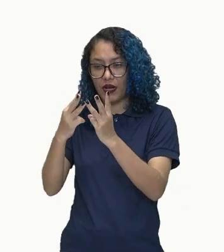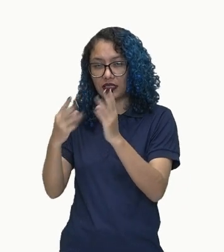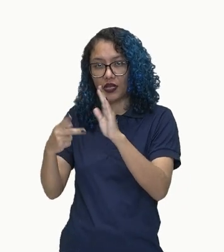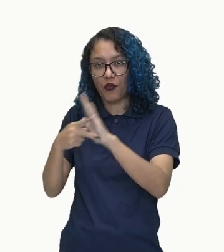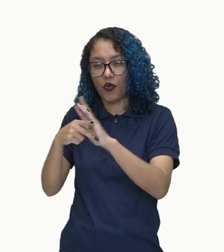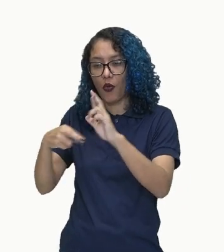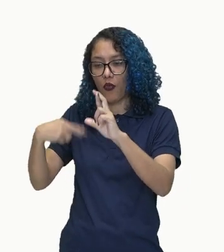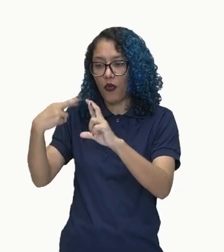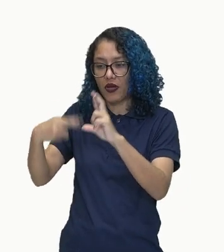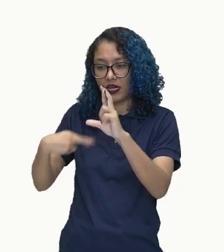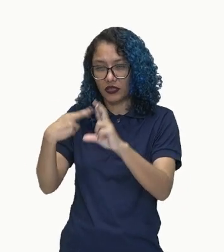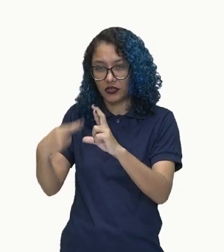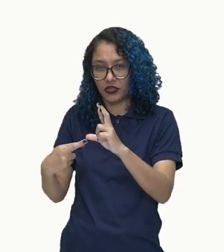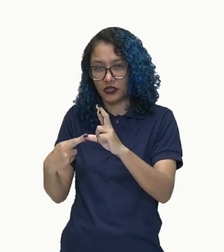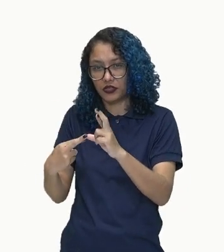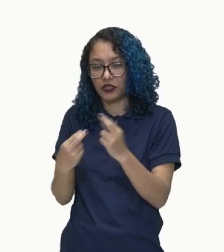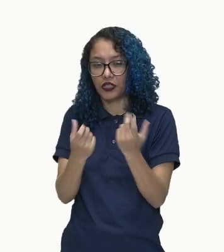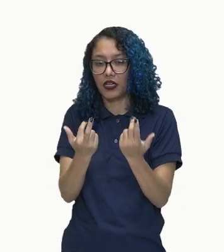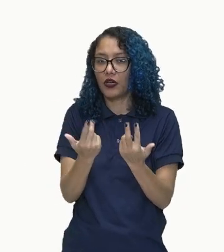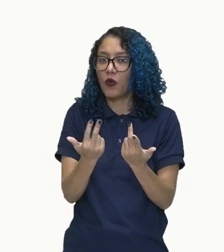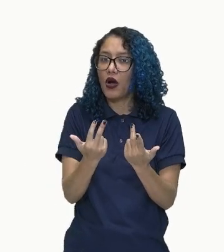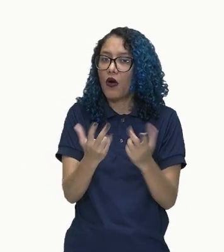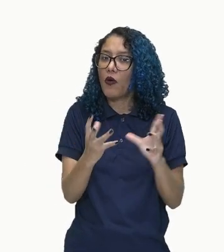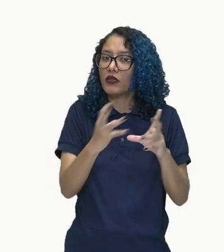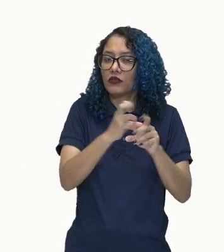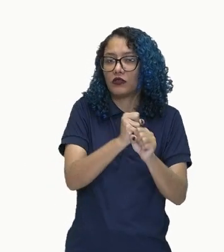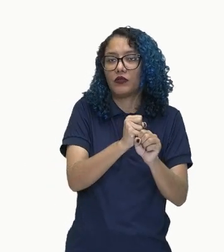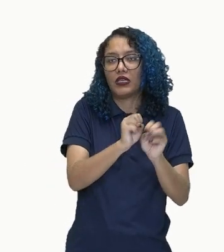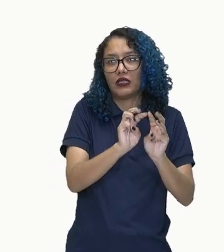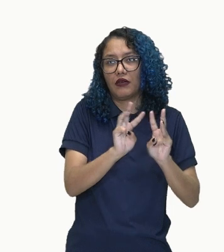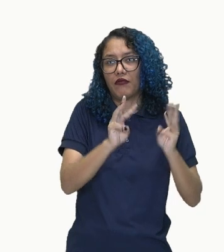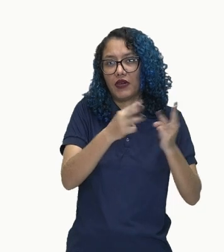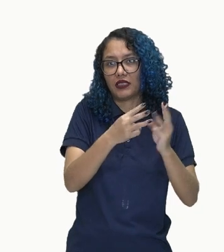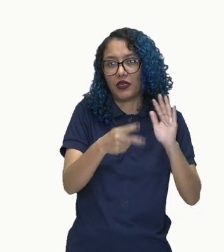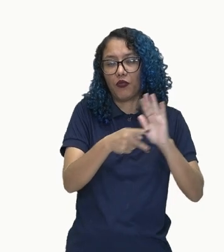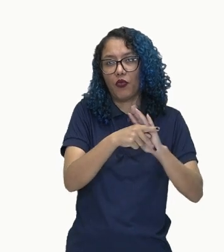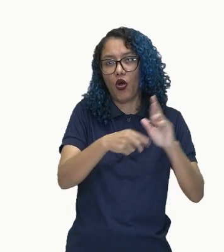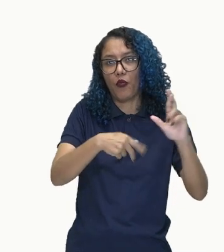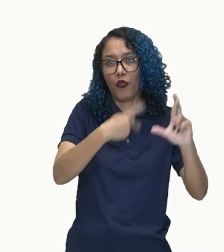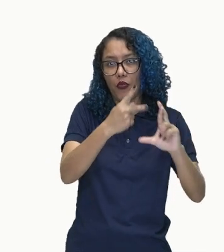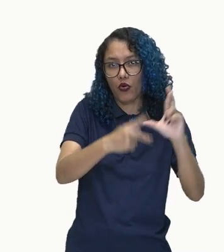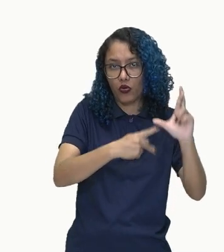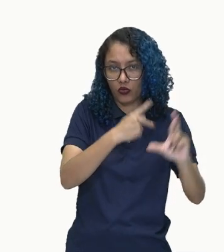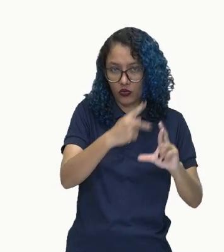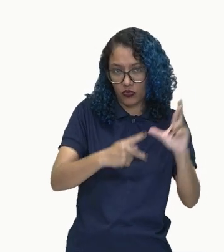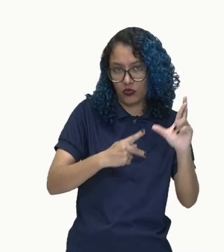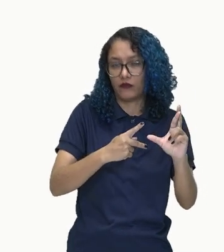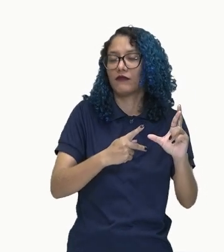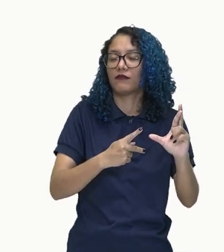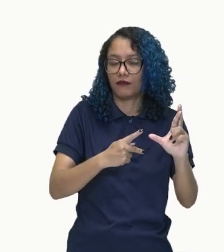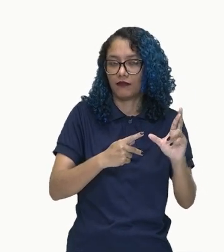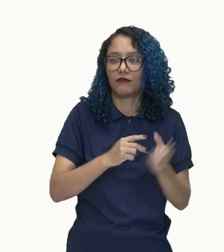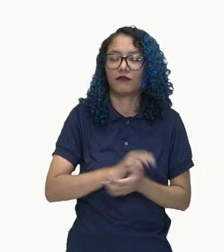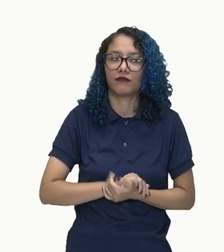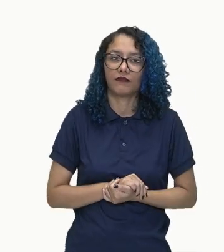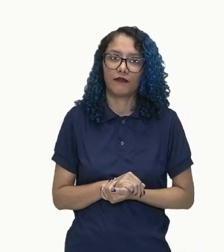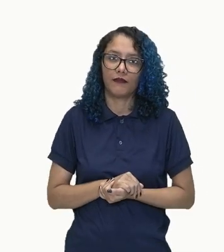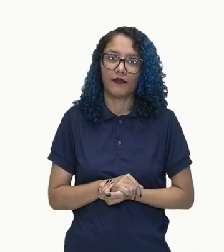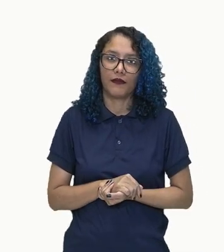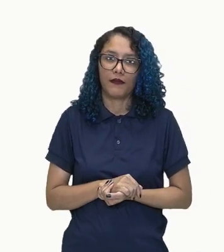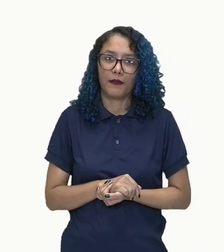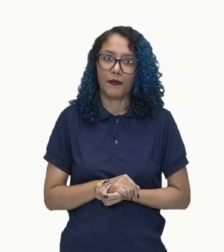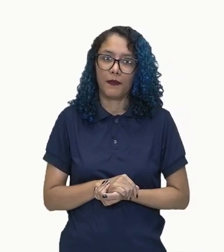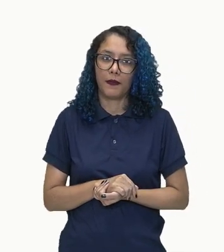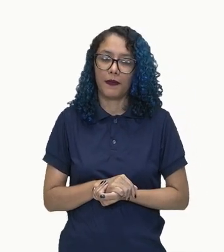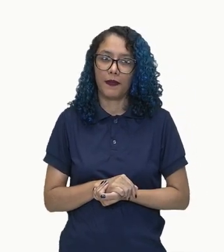dos reagentes é igual à soma das massas dos produtos, ok?